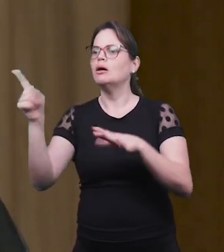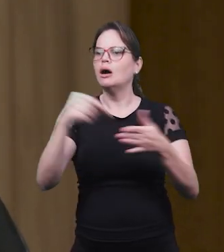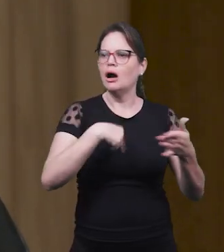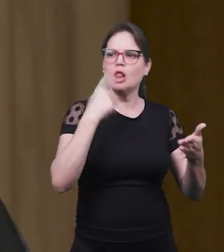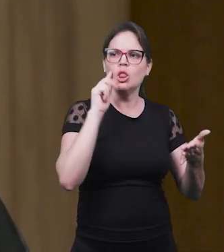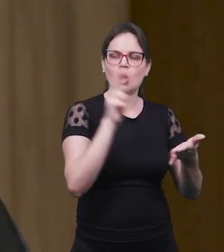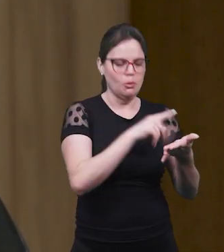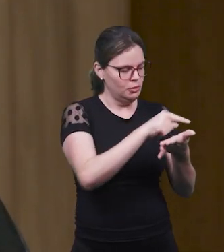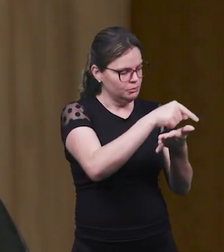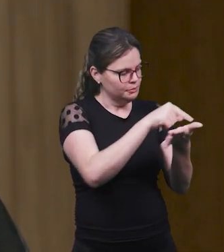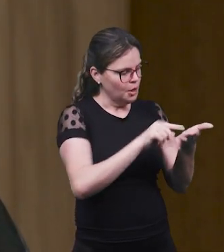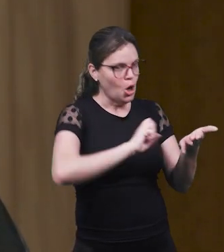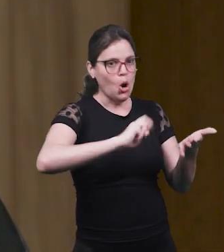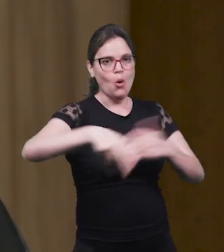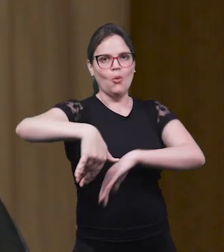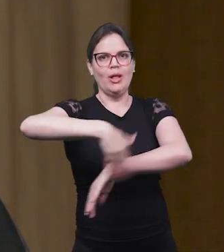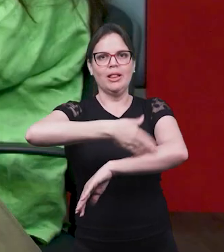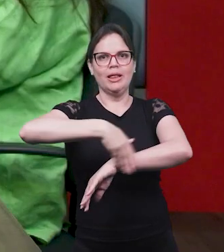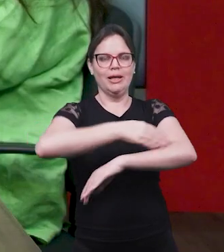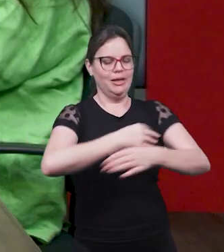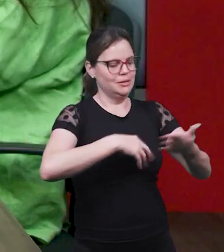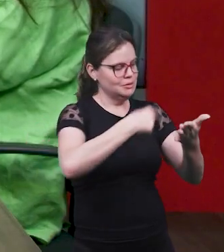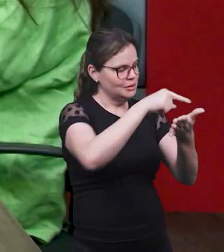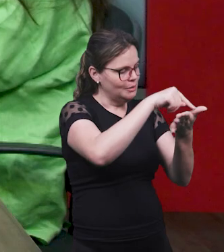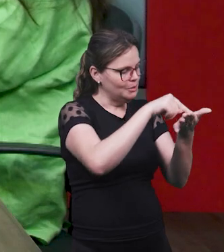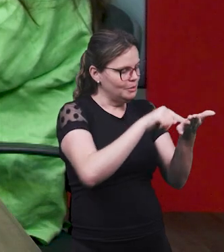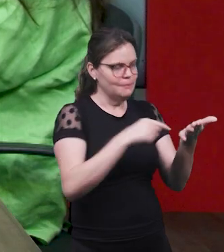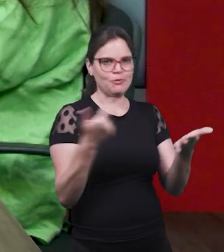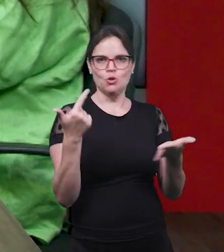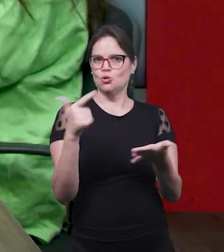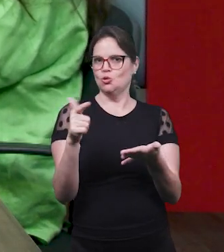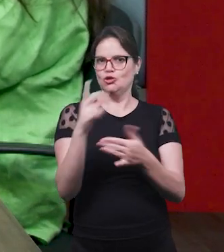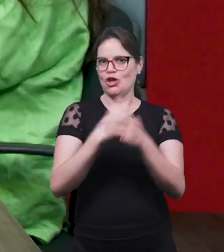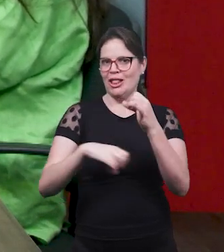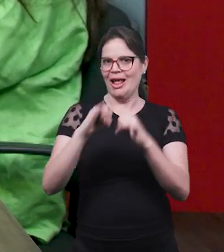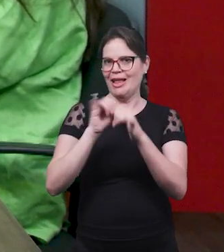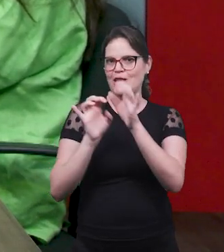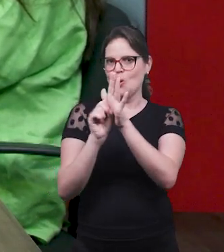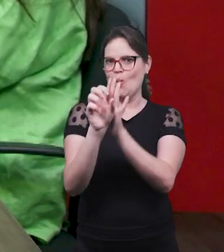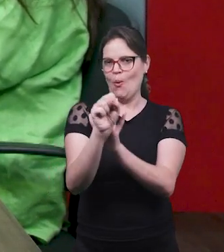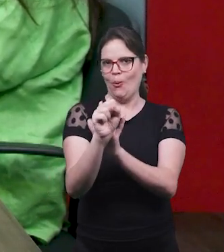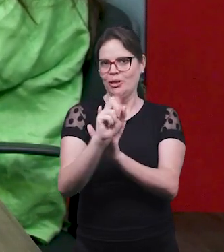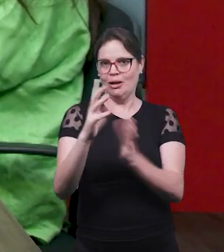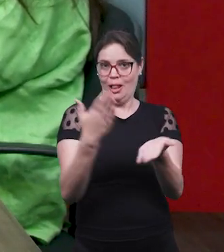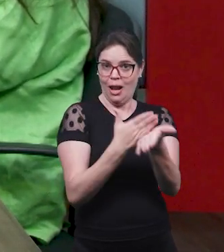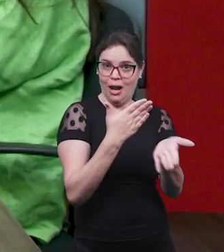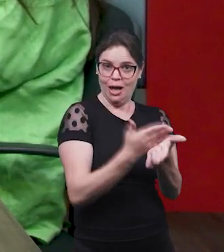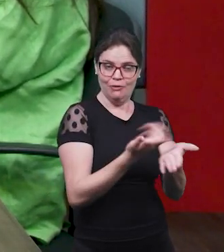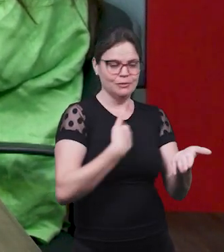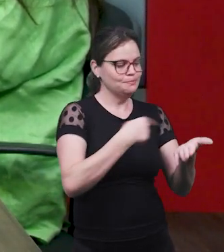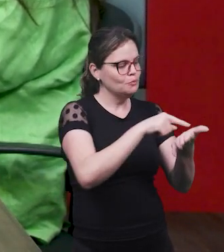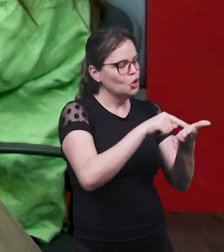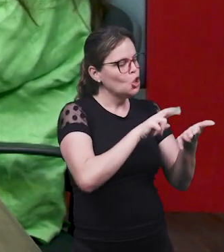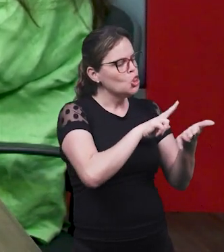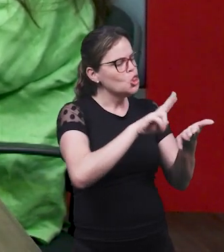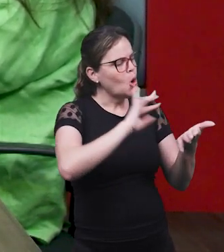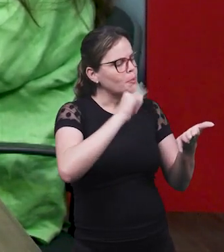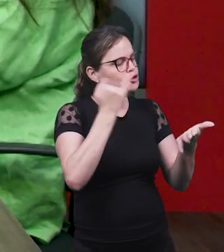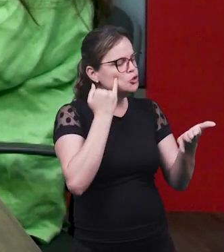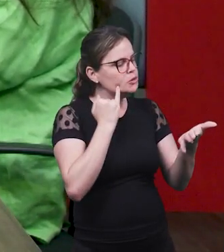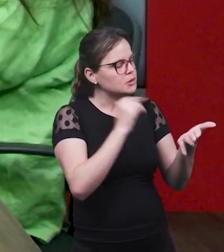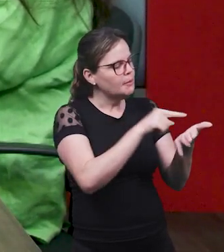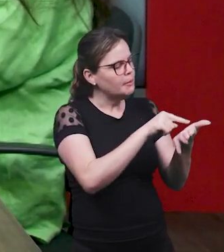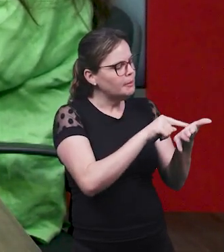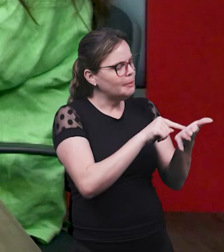pelo endereço dele. Não dava para jogar no Google. Não dava para jogar. Não existia Google. Não tinha como, era assim. Era dessa forma.